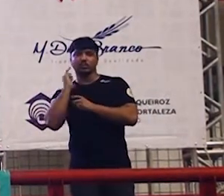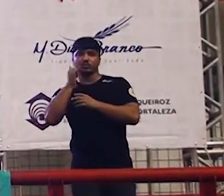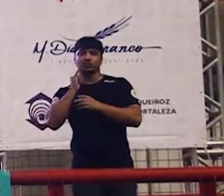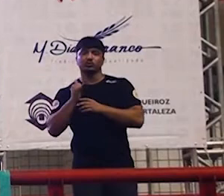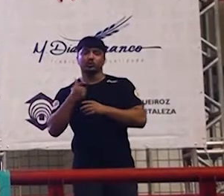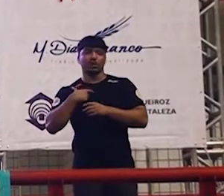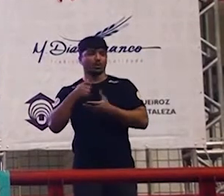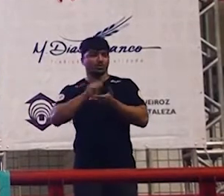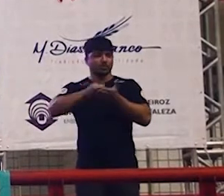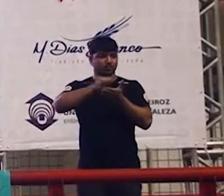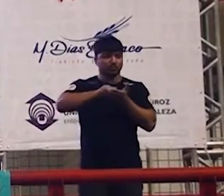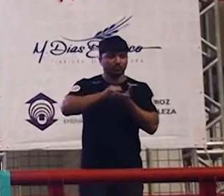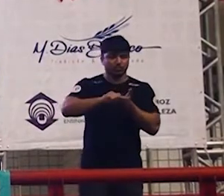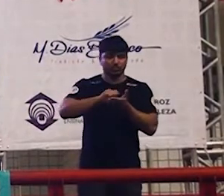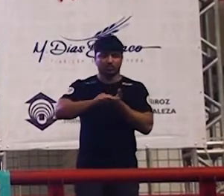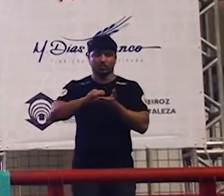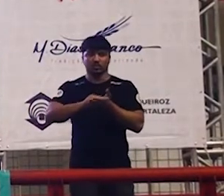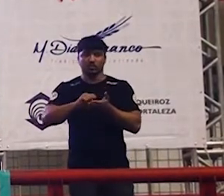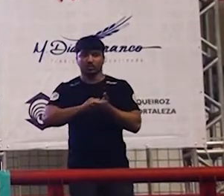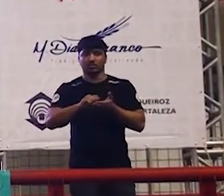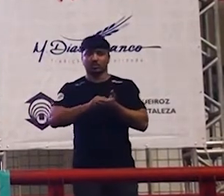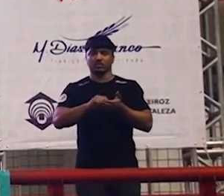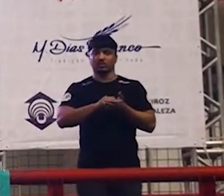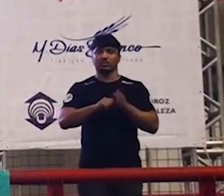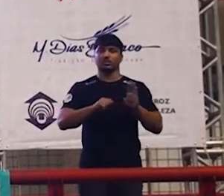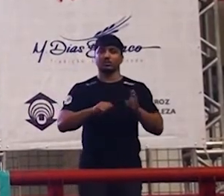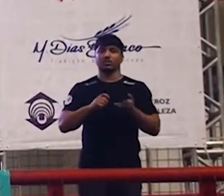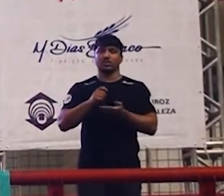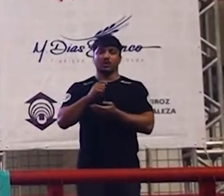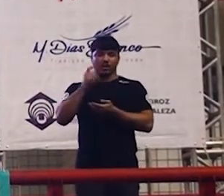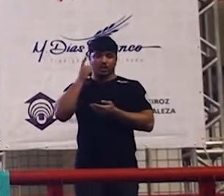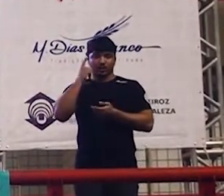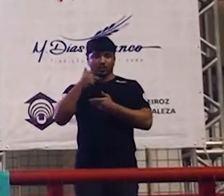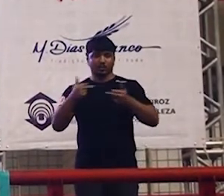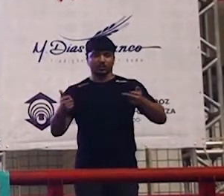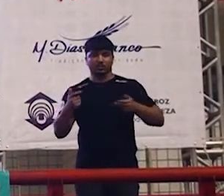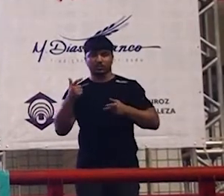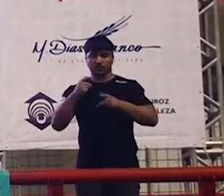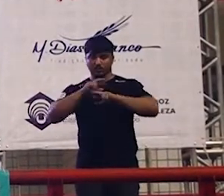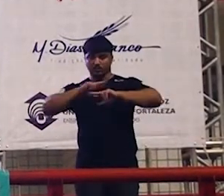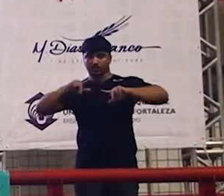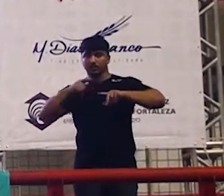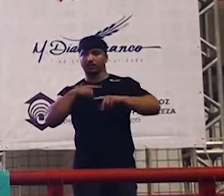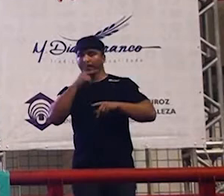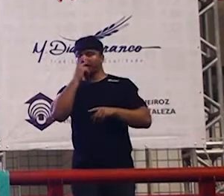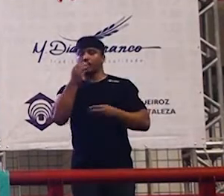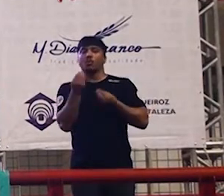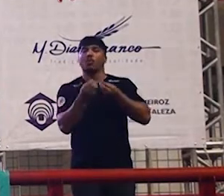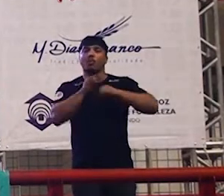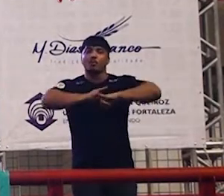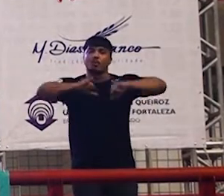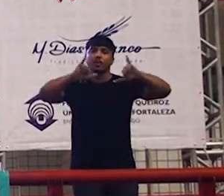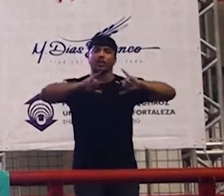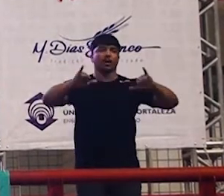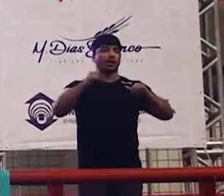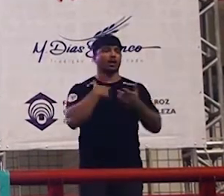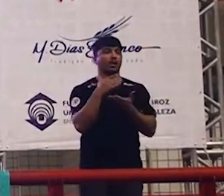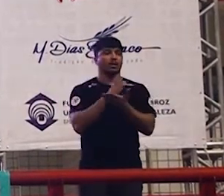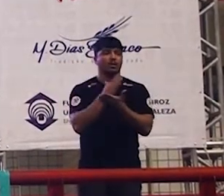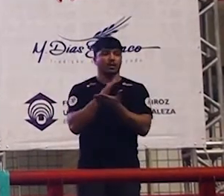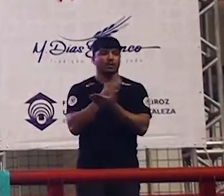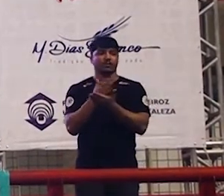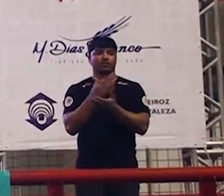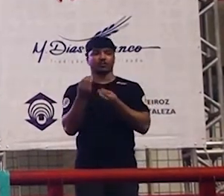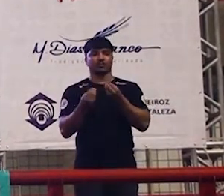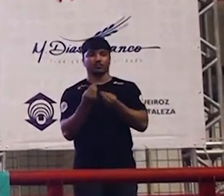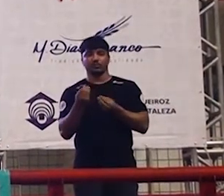sou um escritor amador, eu escrevo contos fantásticos, mas eu não tenho oportunidade de publicar em livro os meus textos.